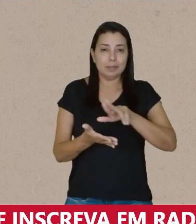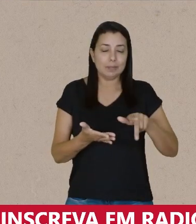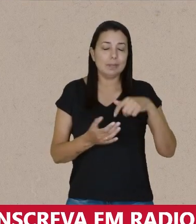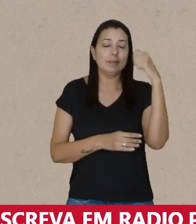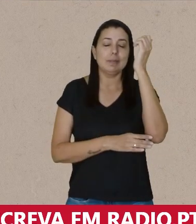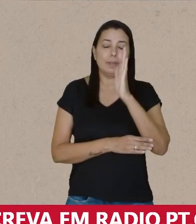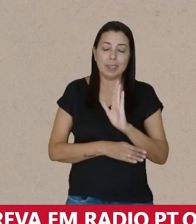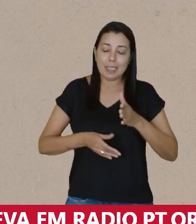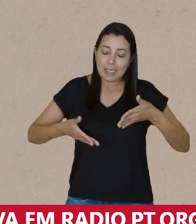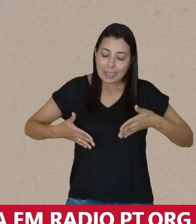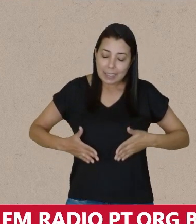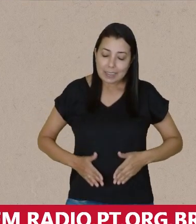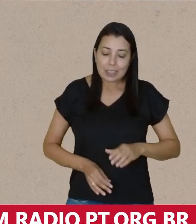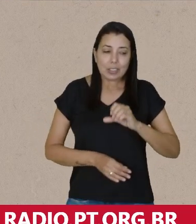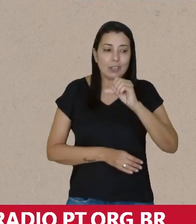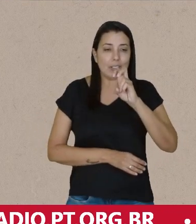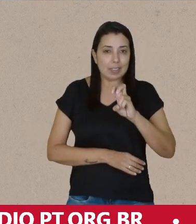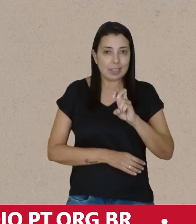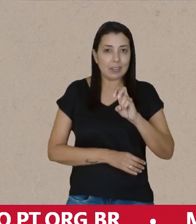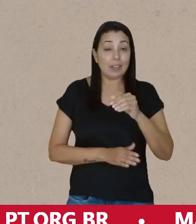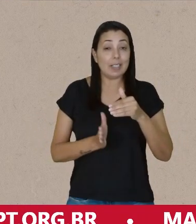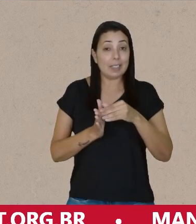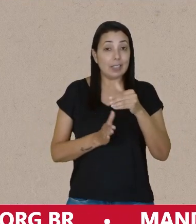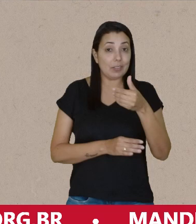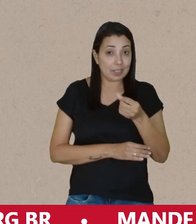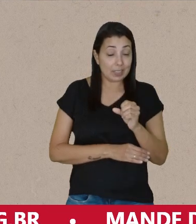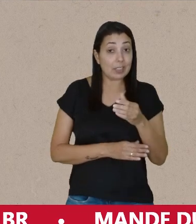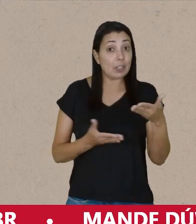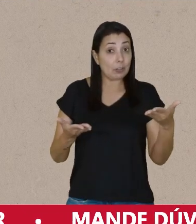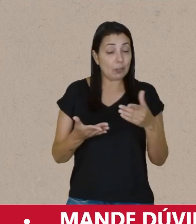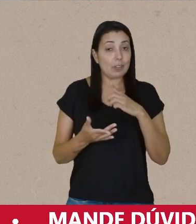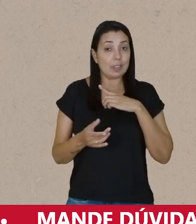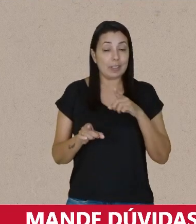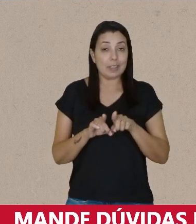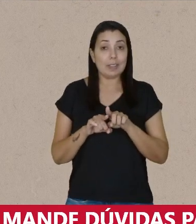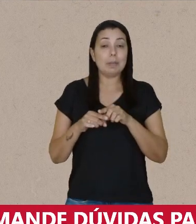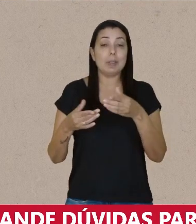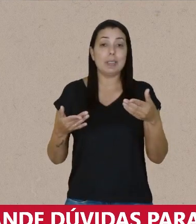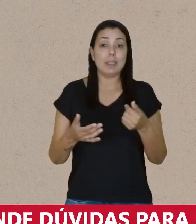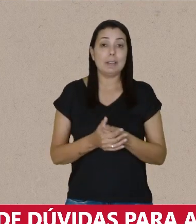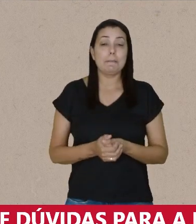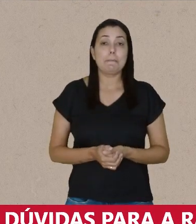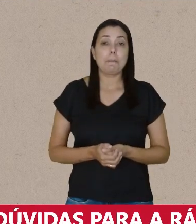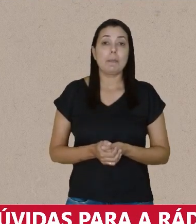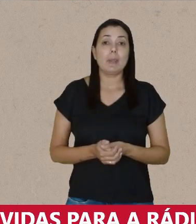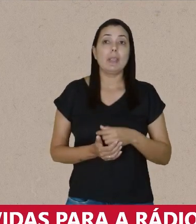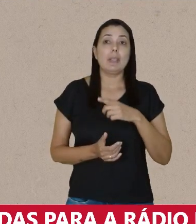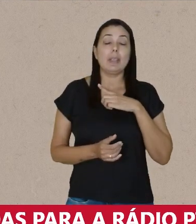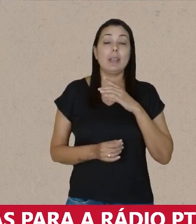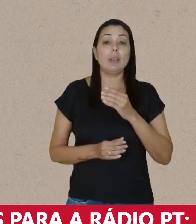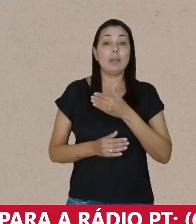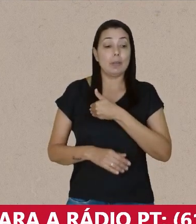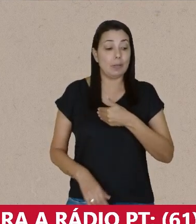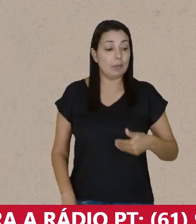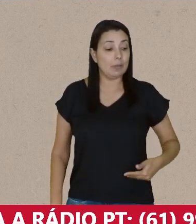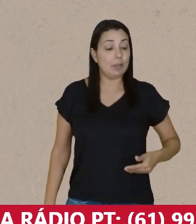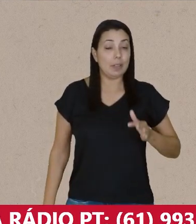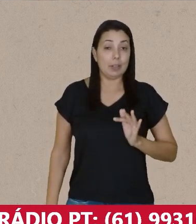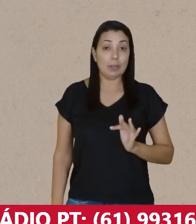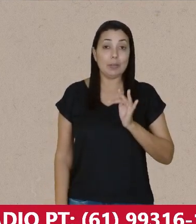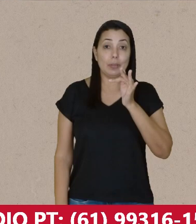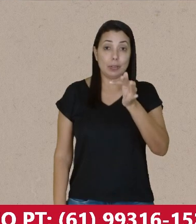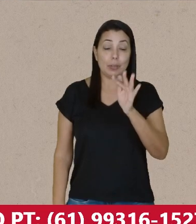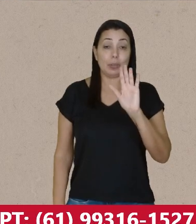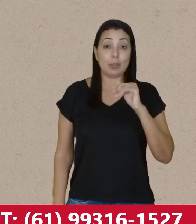brasileiros que nasceram entre 95 e 2005 e hoje não têm oportunidade, não têm esperança, não vê um futuro. E